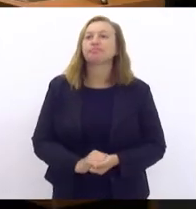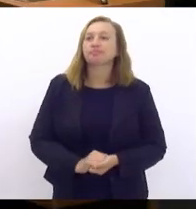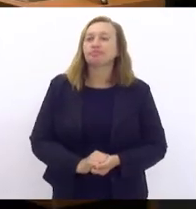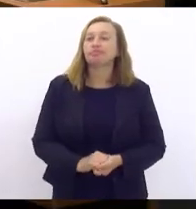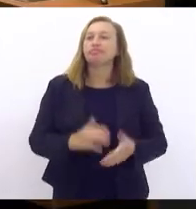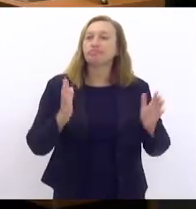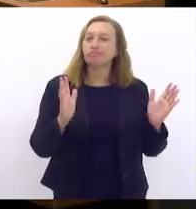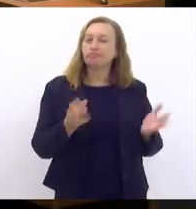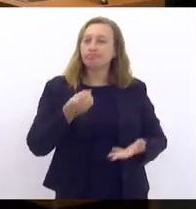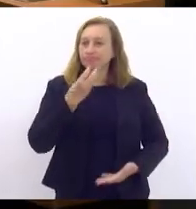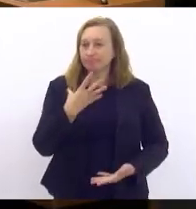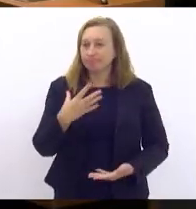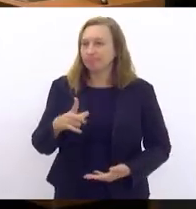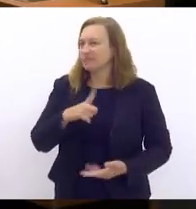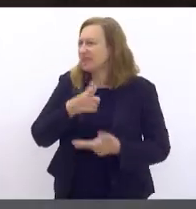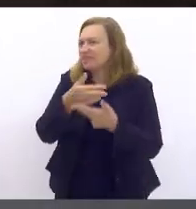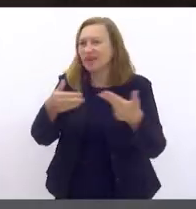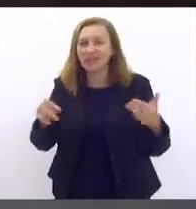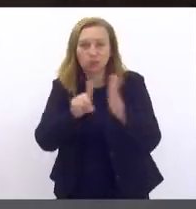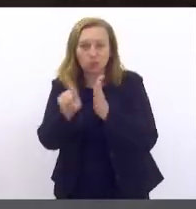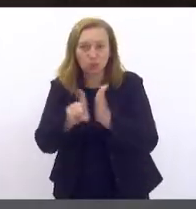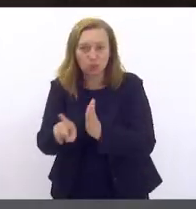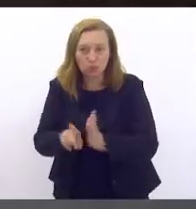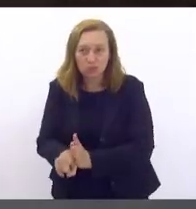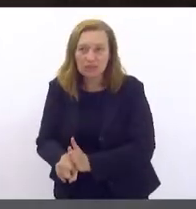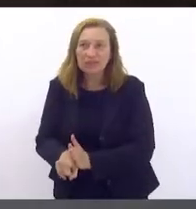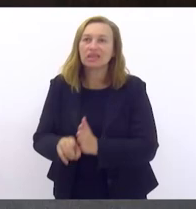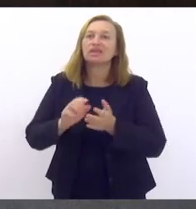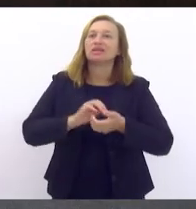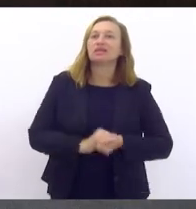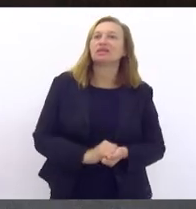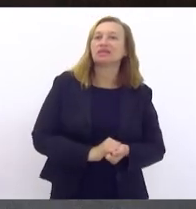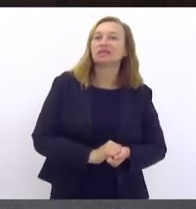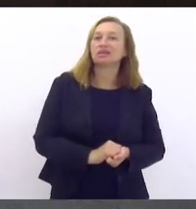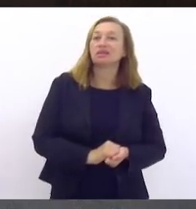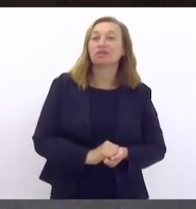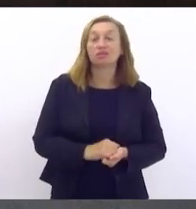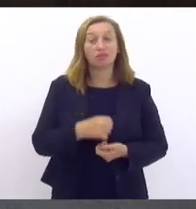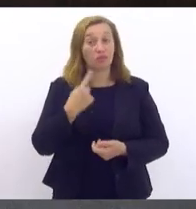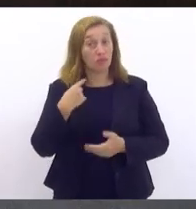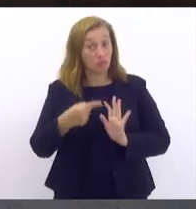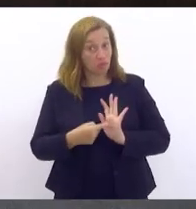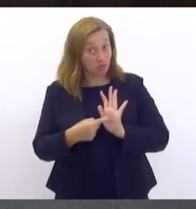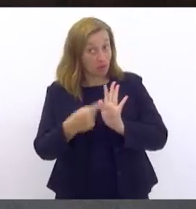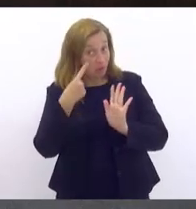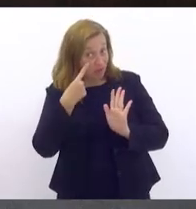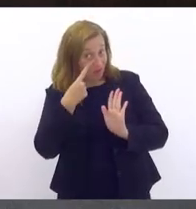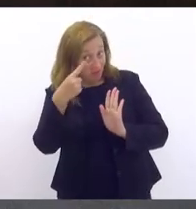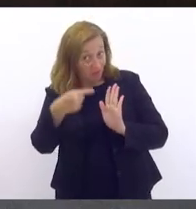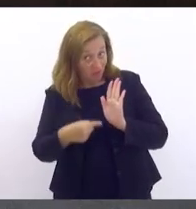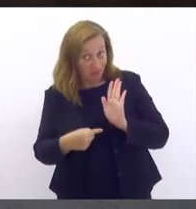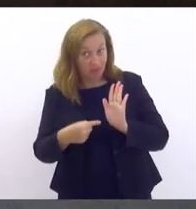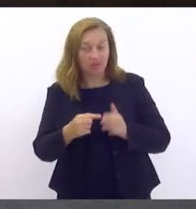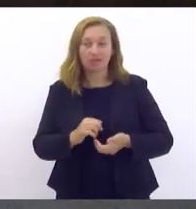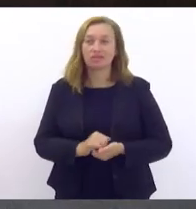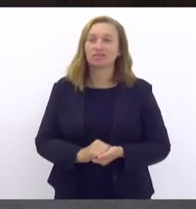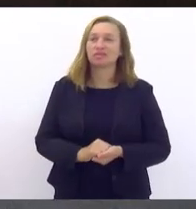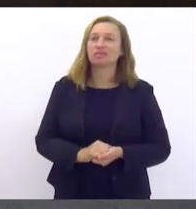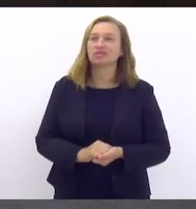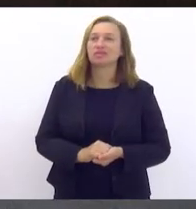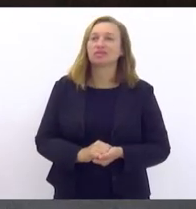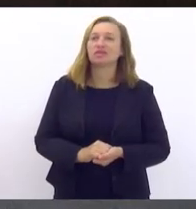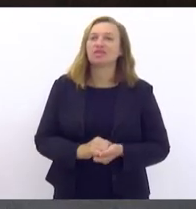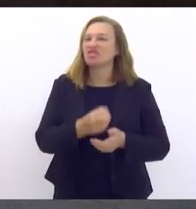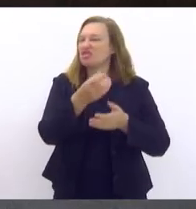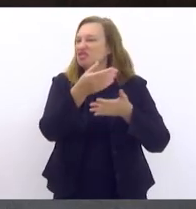bom nós temos aqui muitas perguntas Deixo até mostrar a gente para vocês verem uma